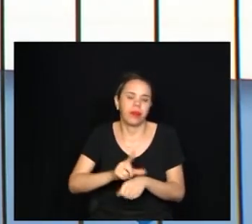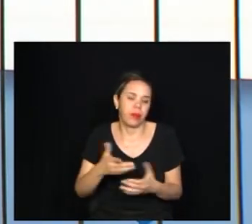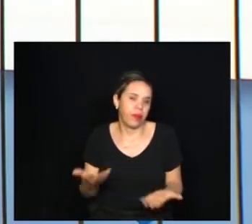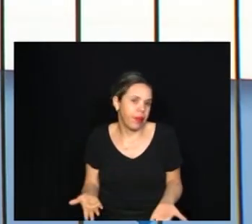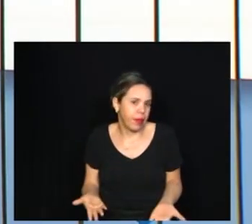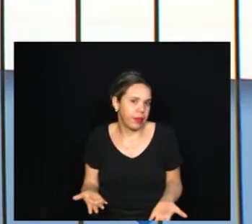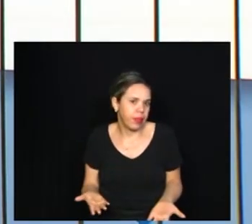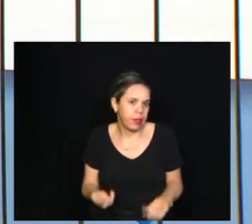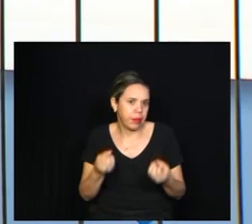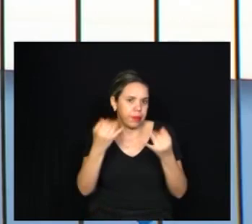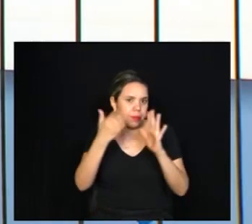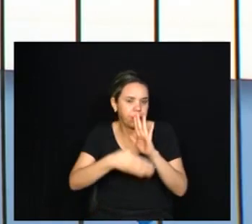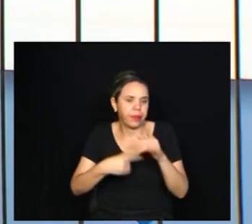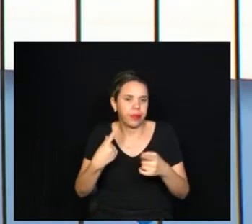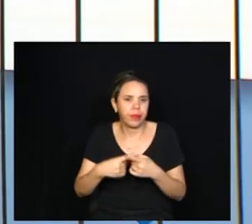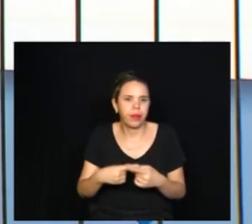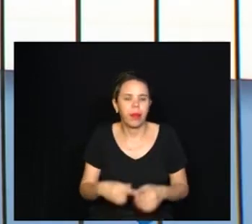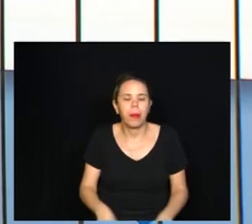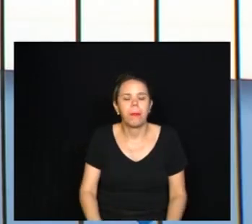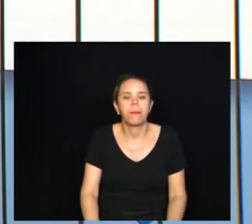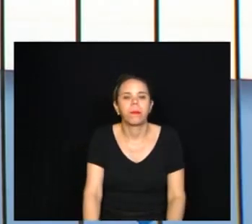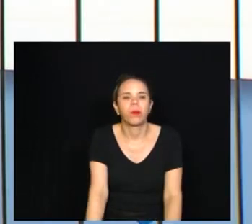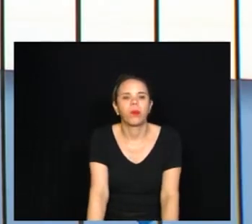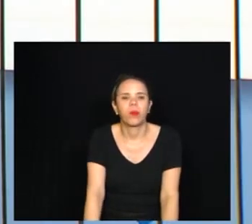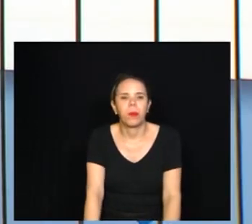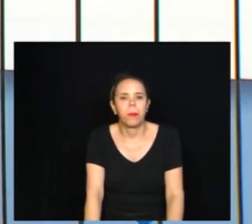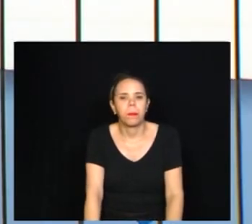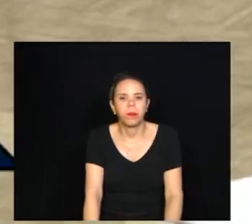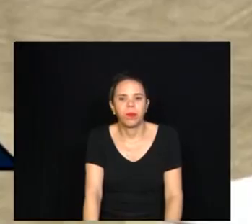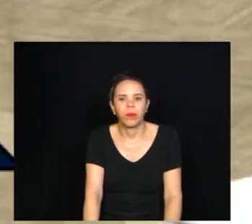e ele justifica as medidas.